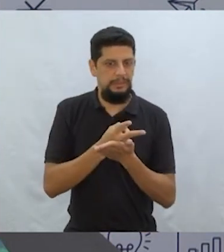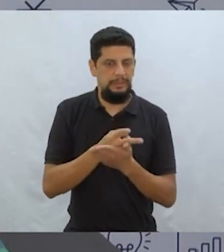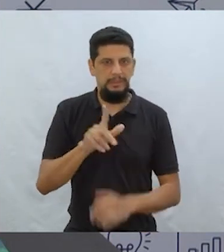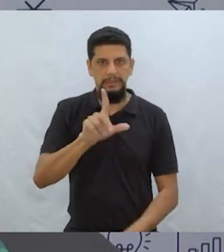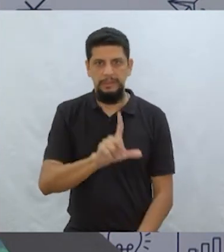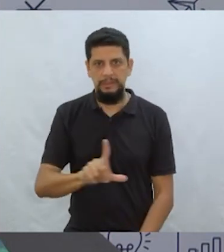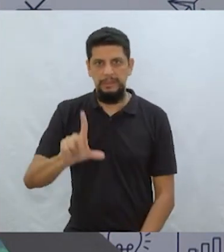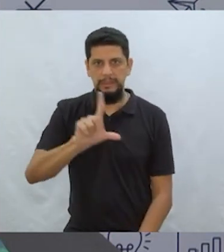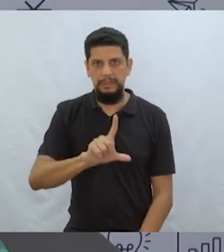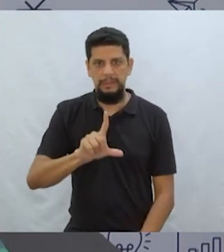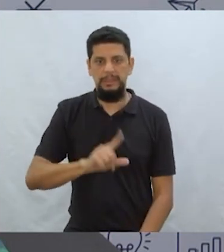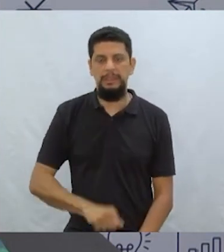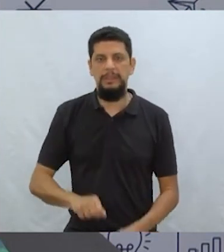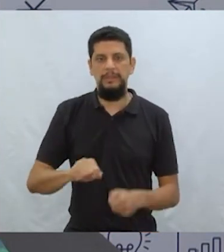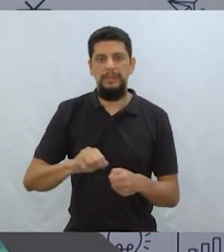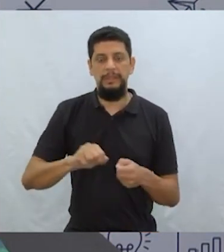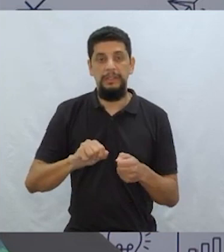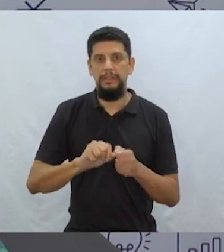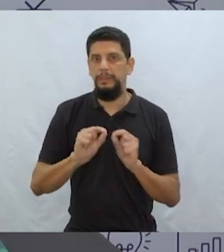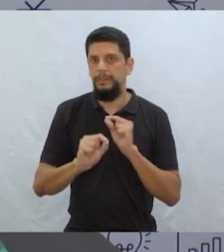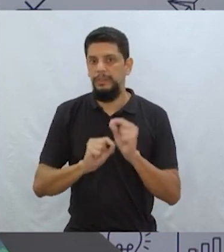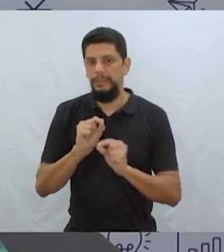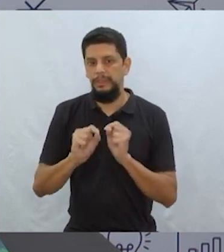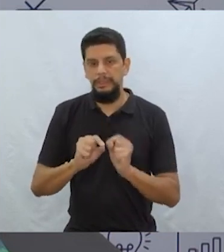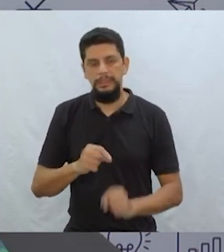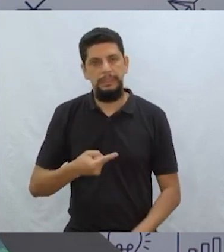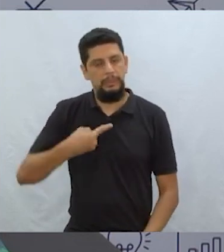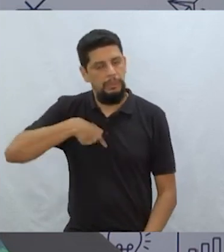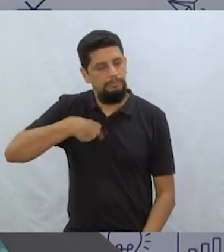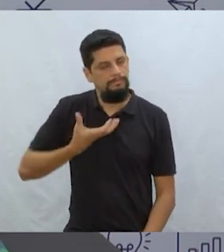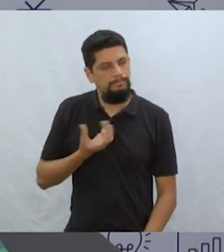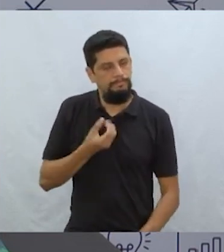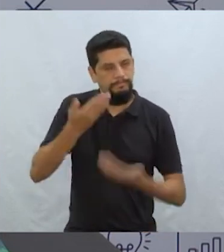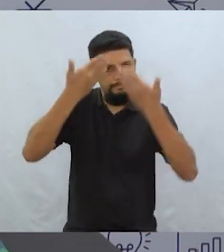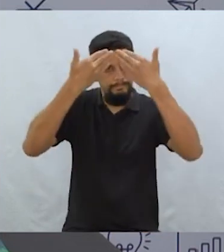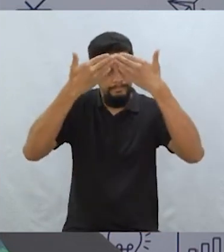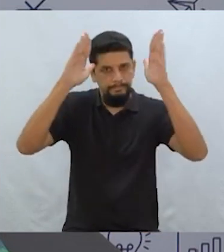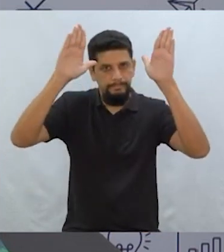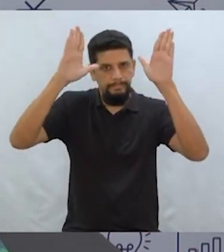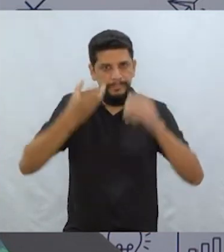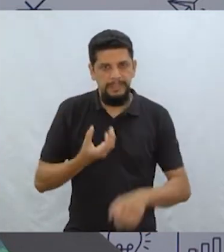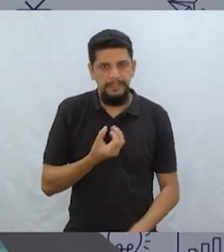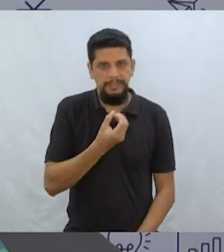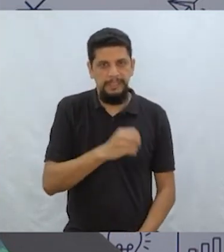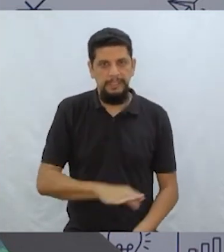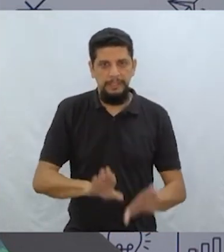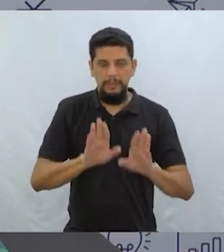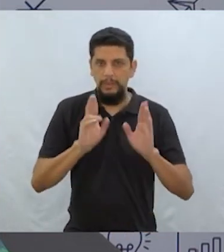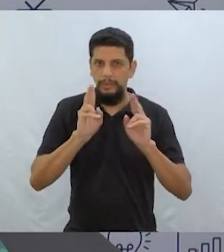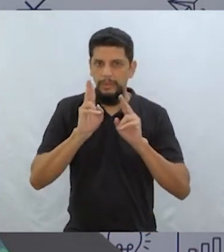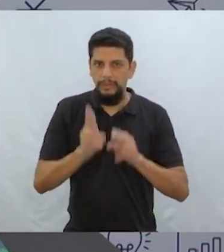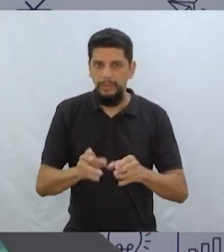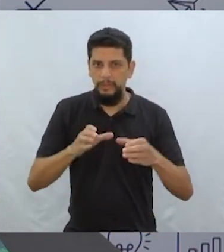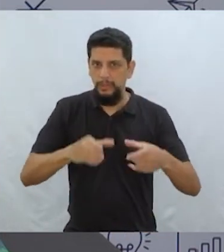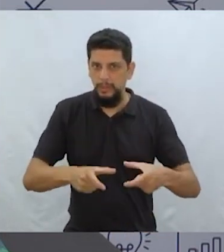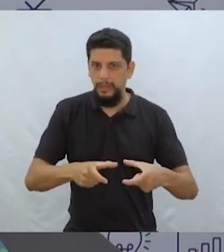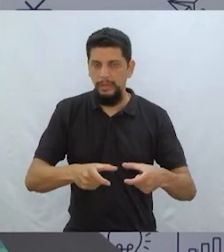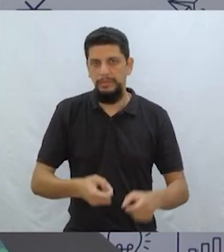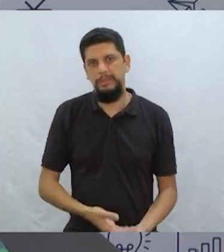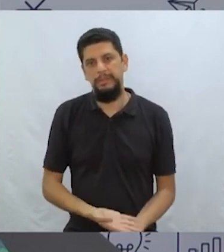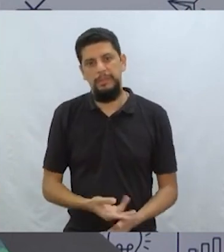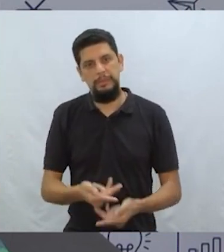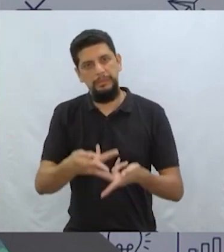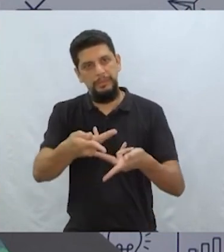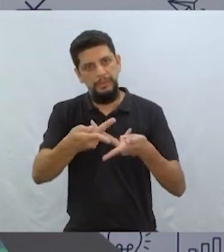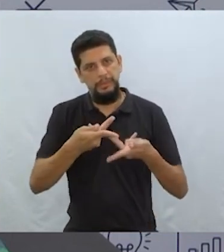que a literatura ela faz com que nós viajemos sem sairmos do local